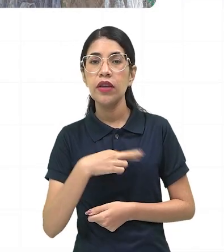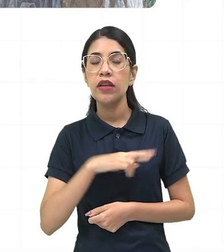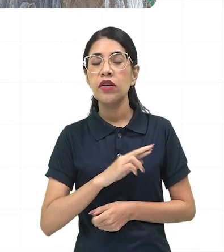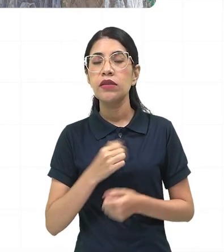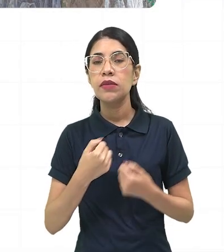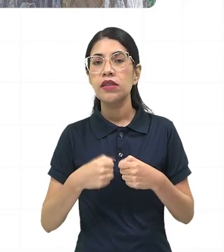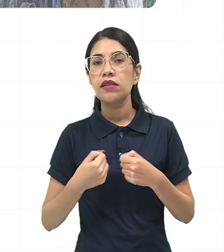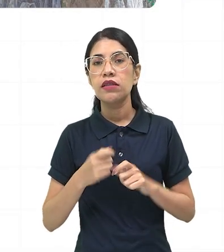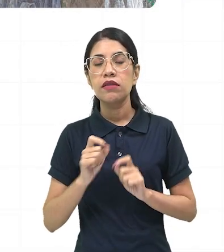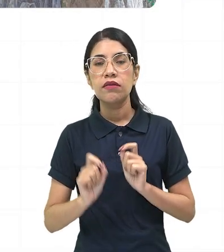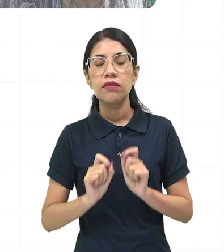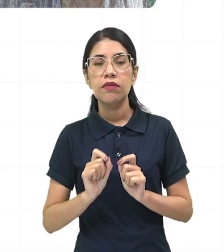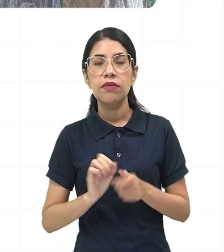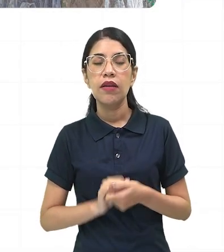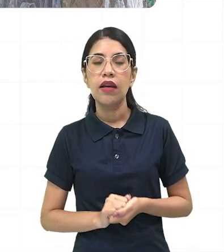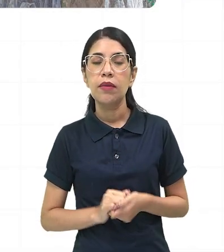deveriam